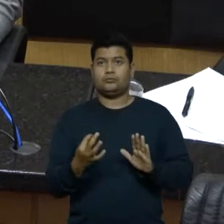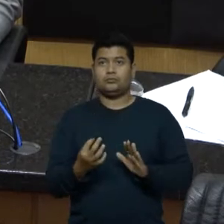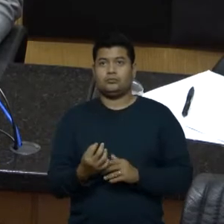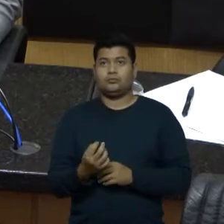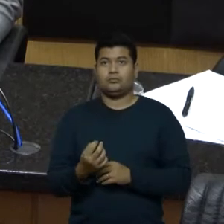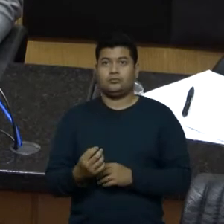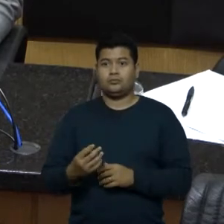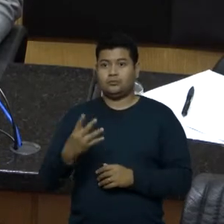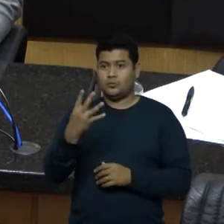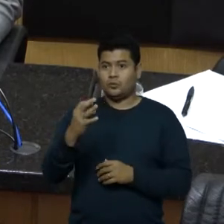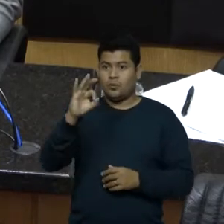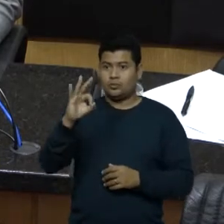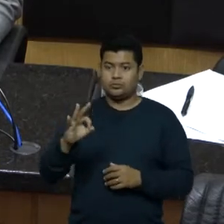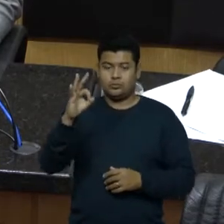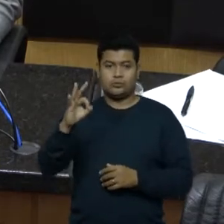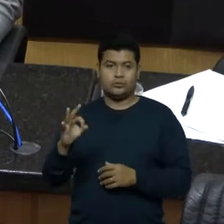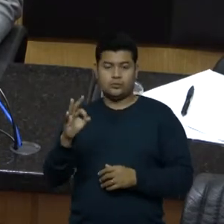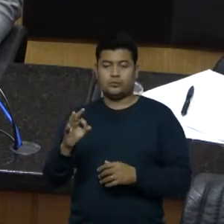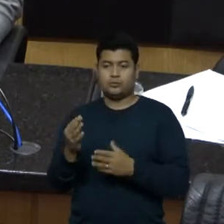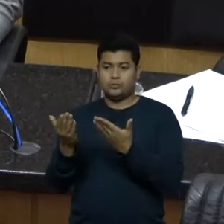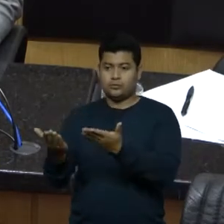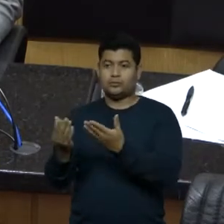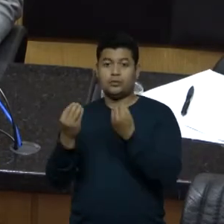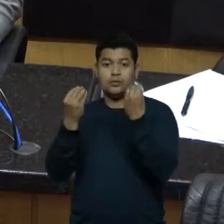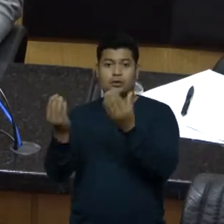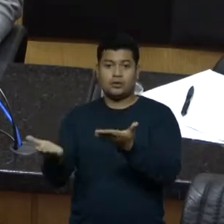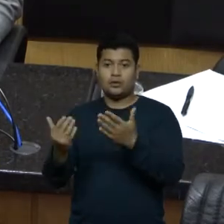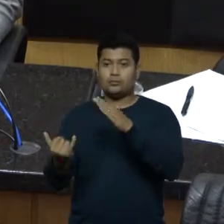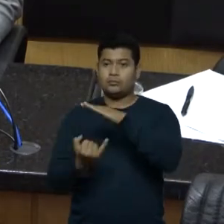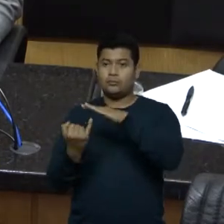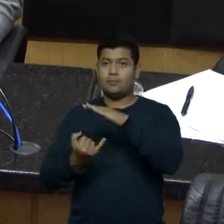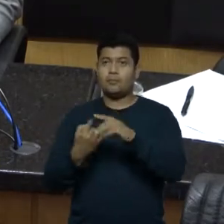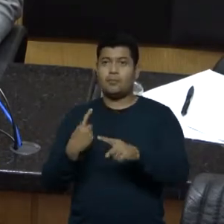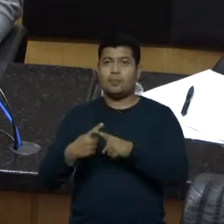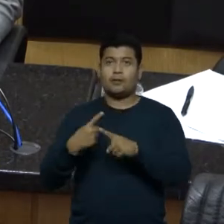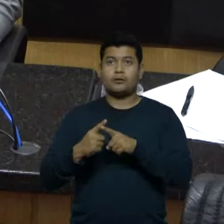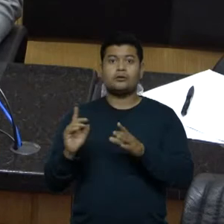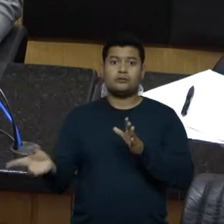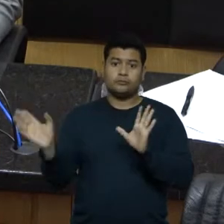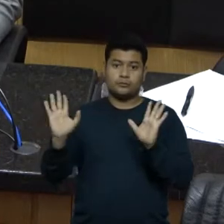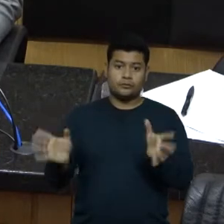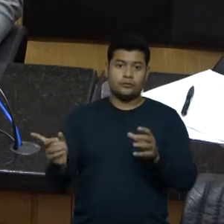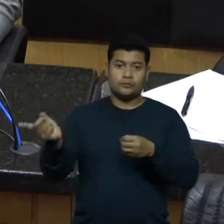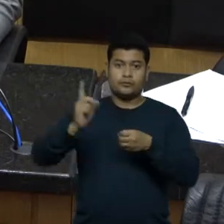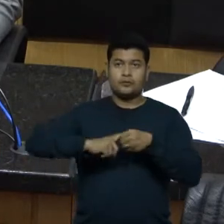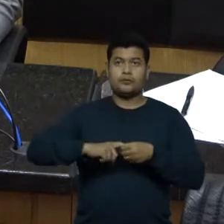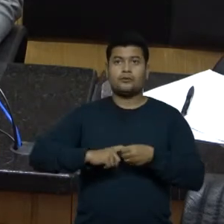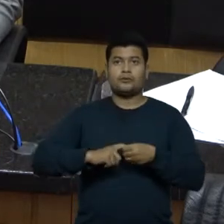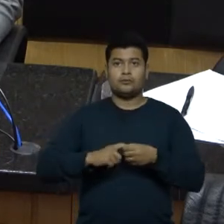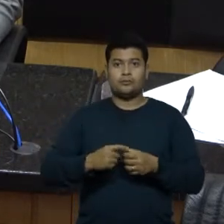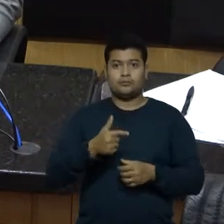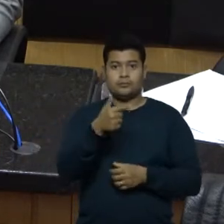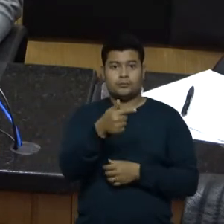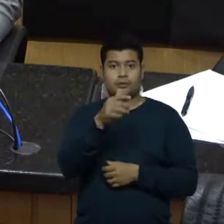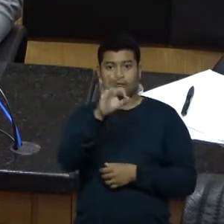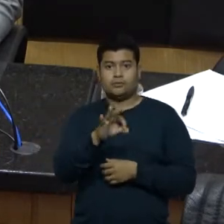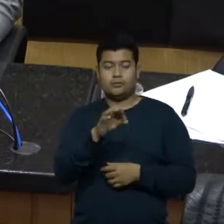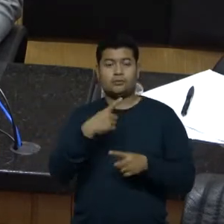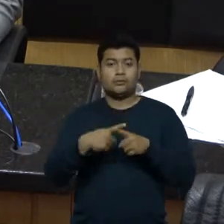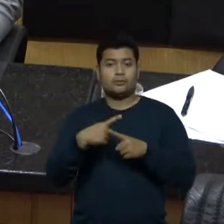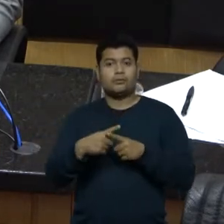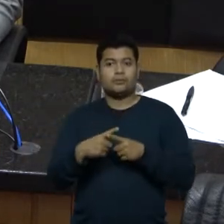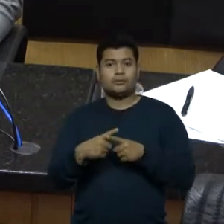do quatro porque eu entendo que Como já voltou para sete poderia fazer o 4 também que já estava